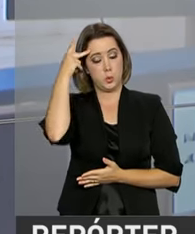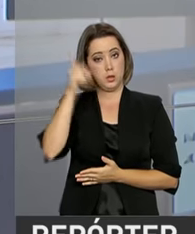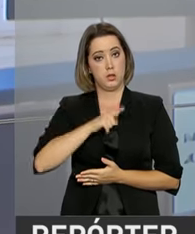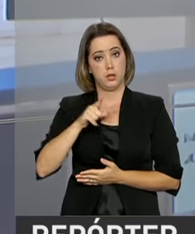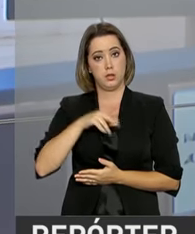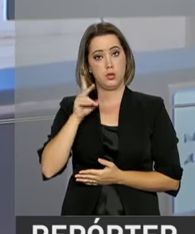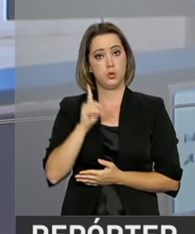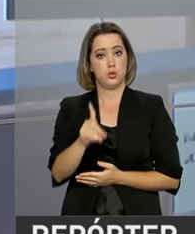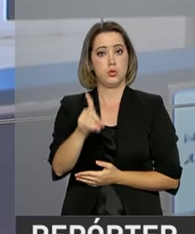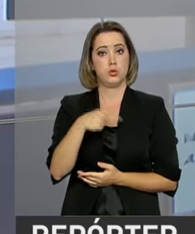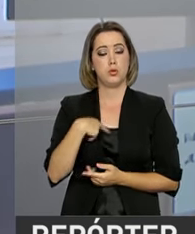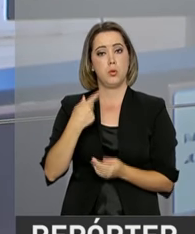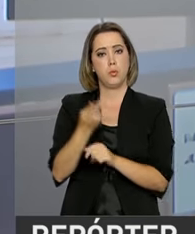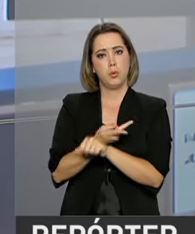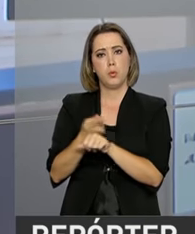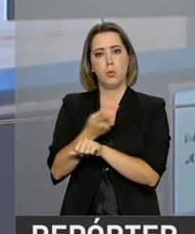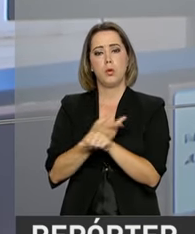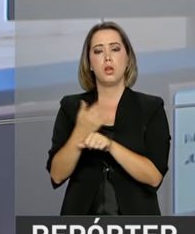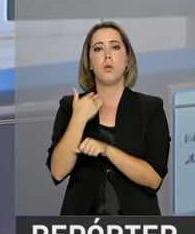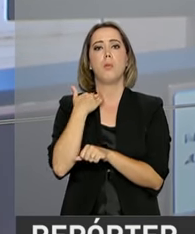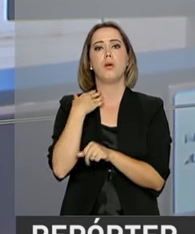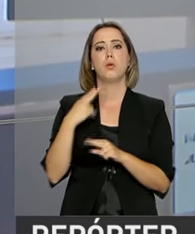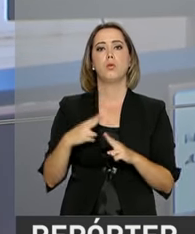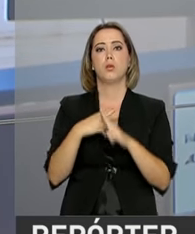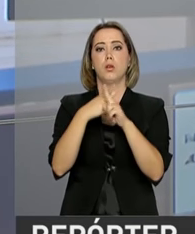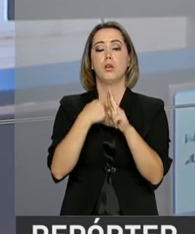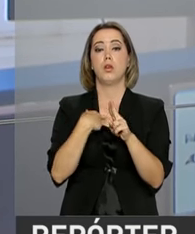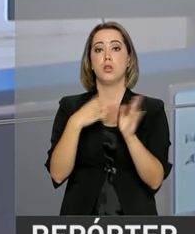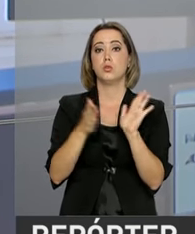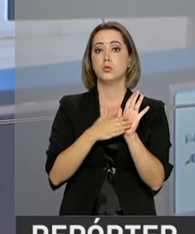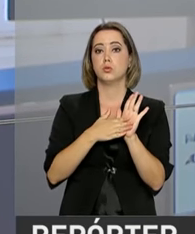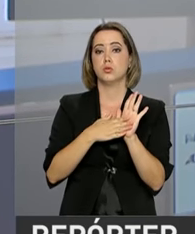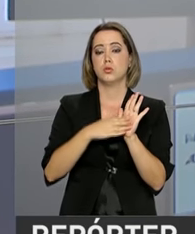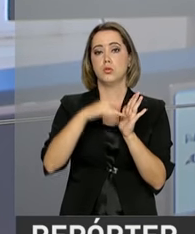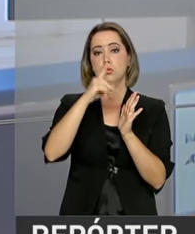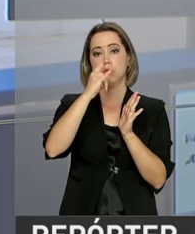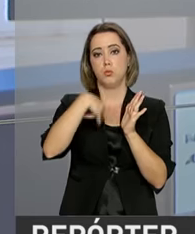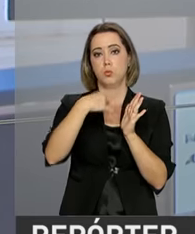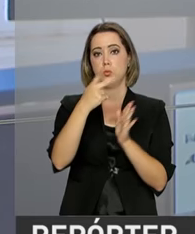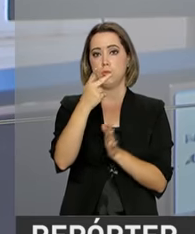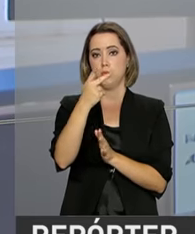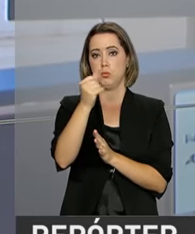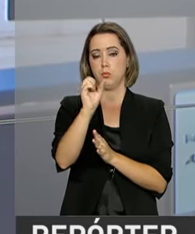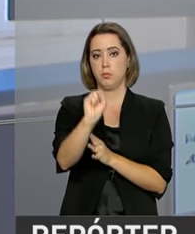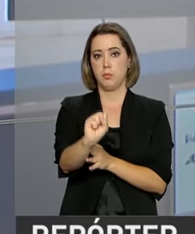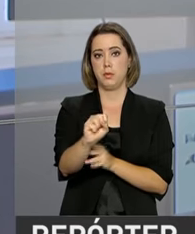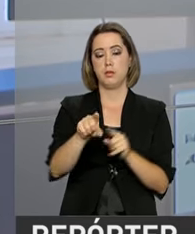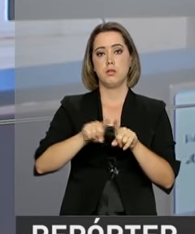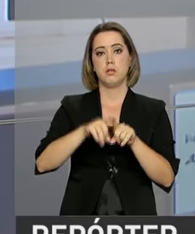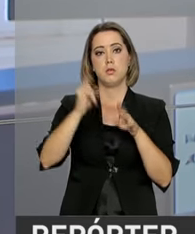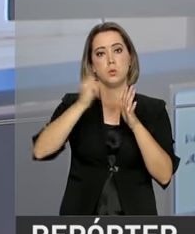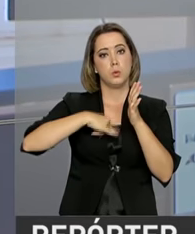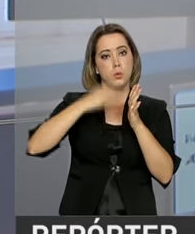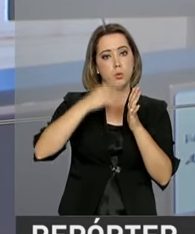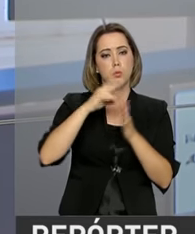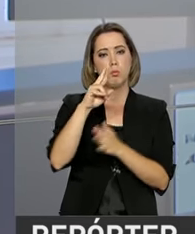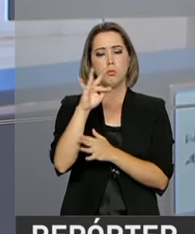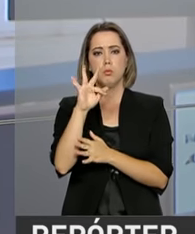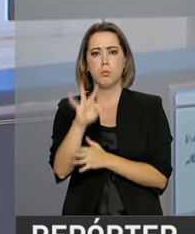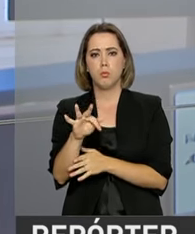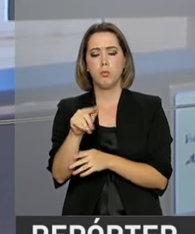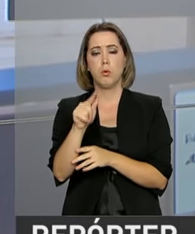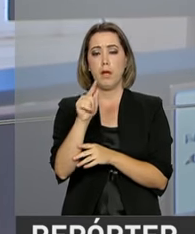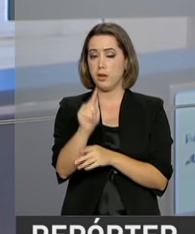benefício deve procurar uma agência da Caixa e apresentar número de inscrição do pispasep documento de identificação e um